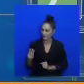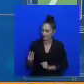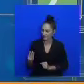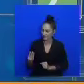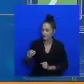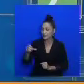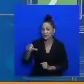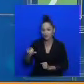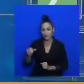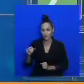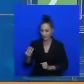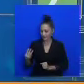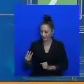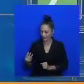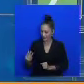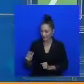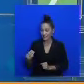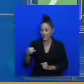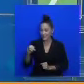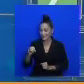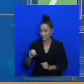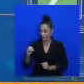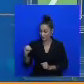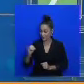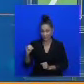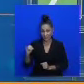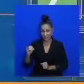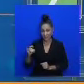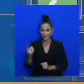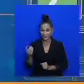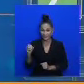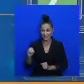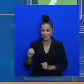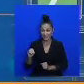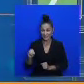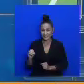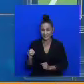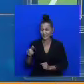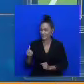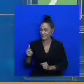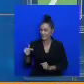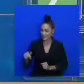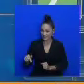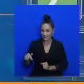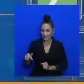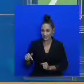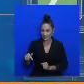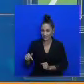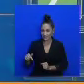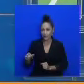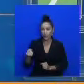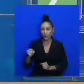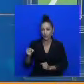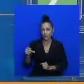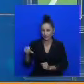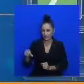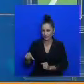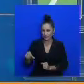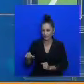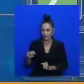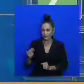43, 93, 00, 10, 67,